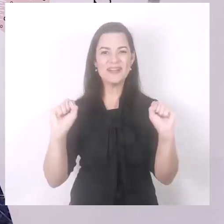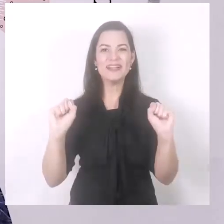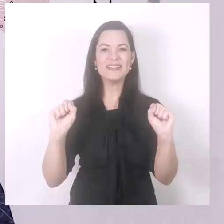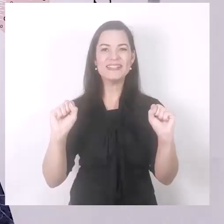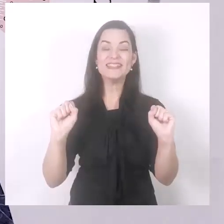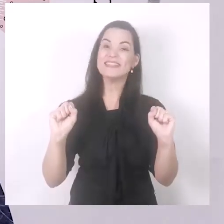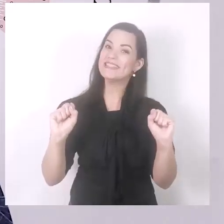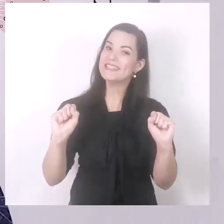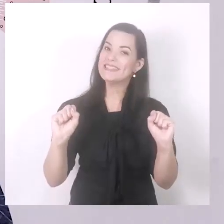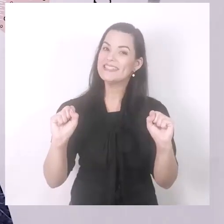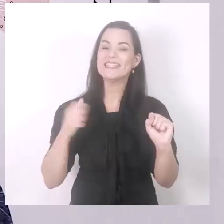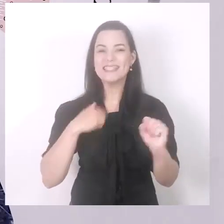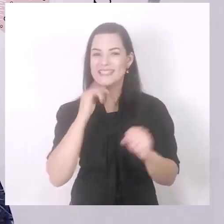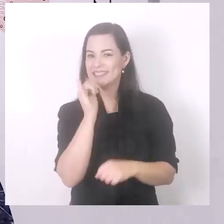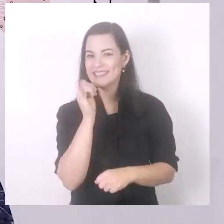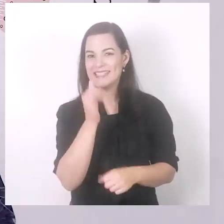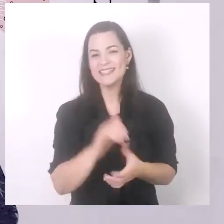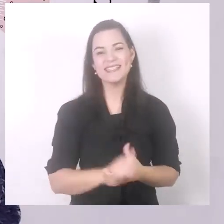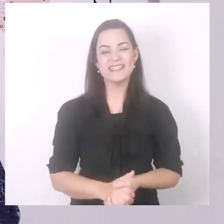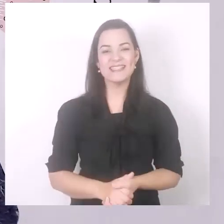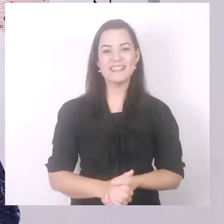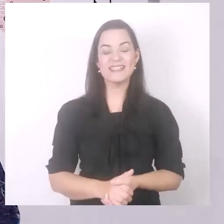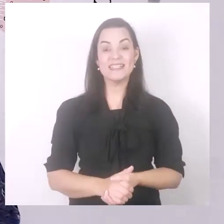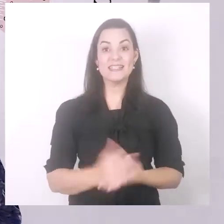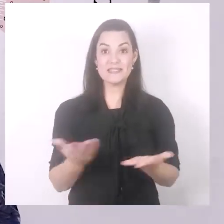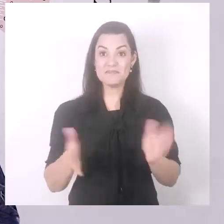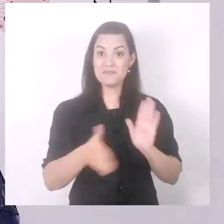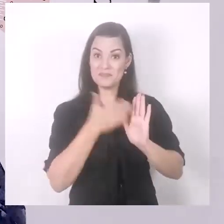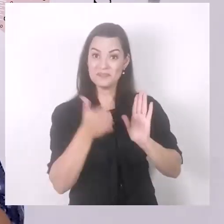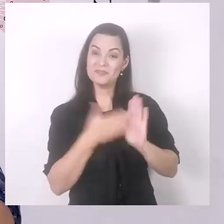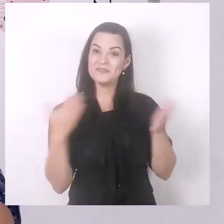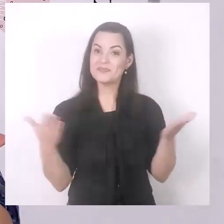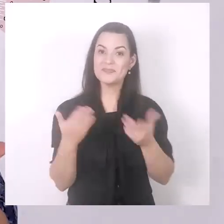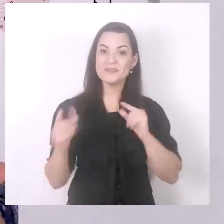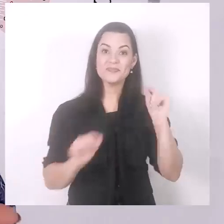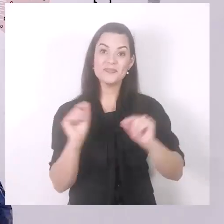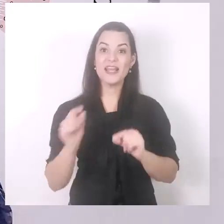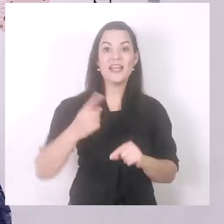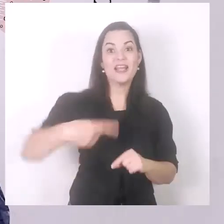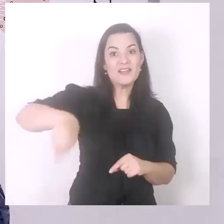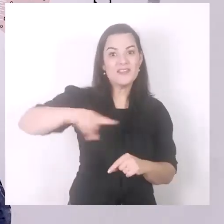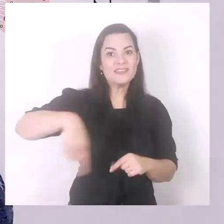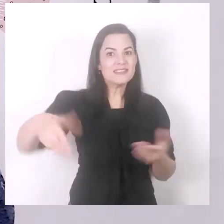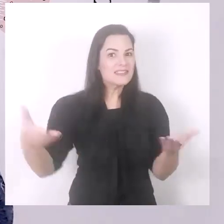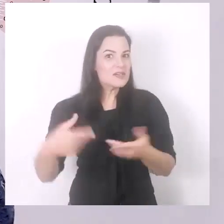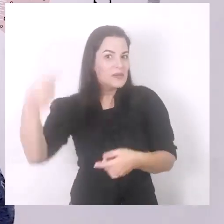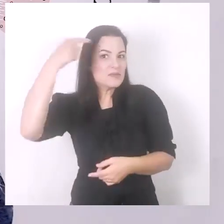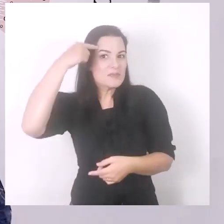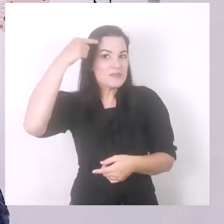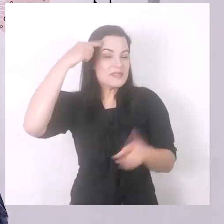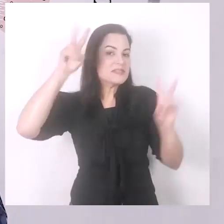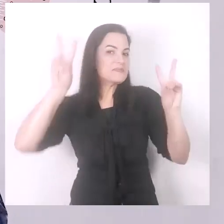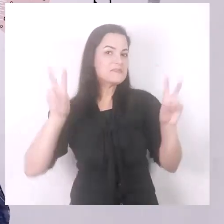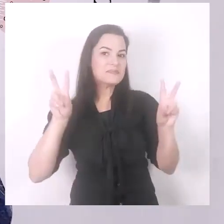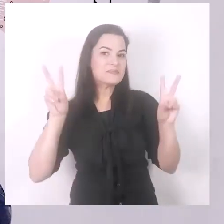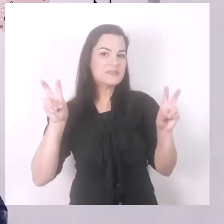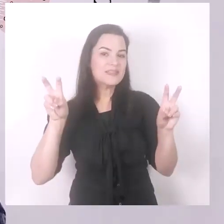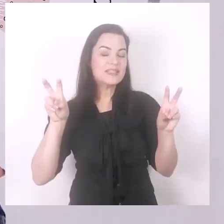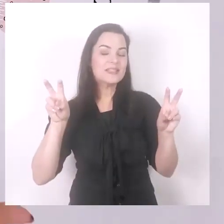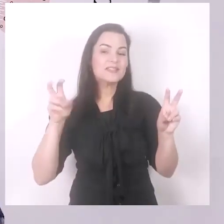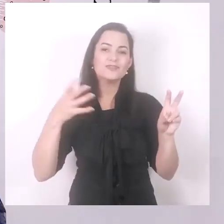alto. Eu vou te contar. A proposta é que vocês pensem agora sobre